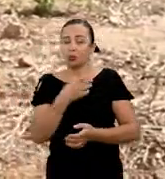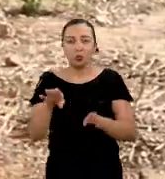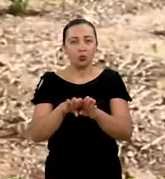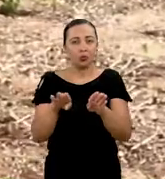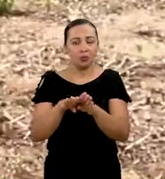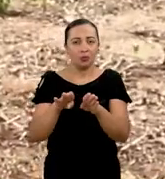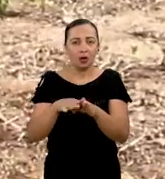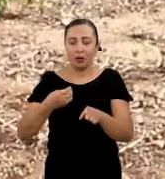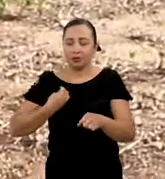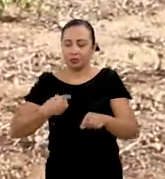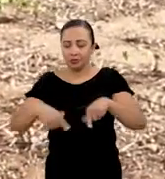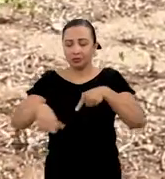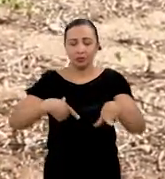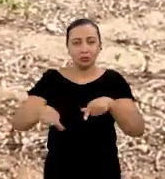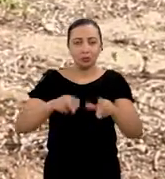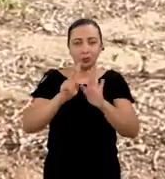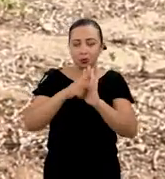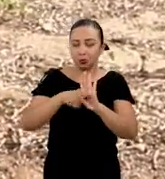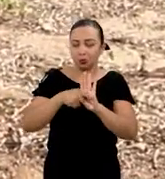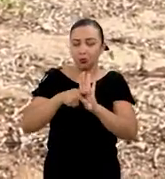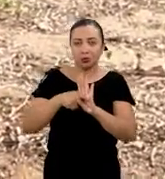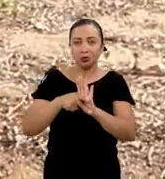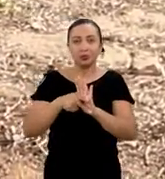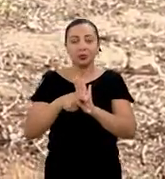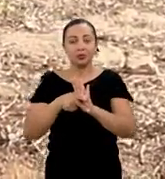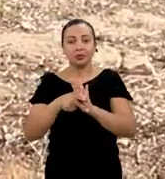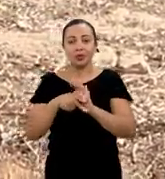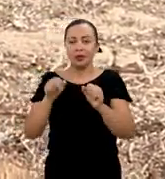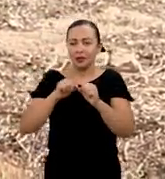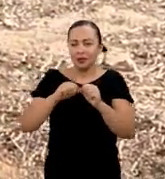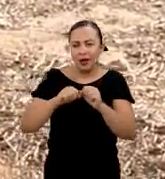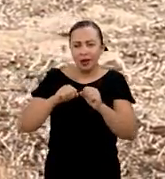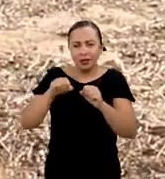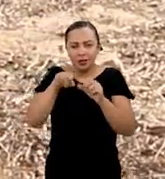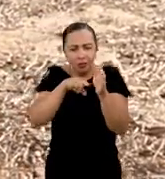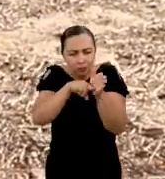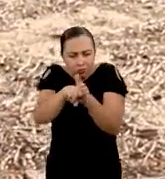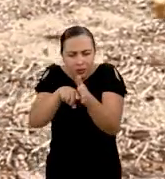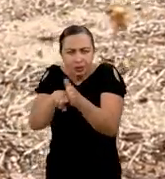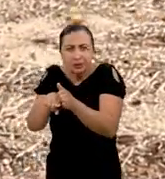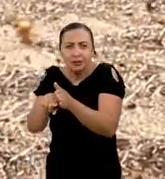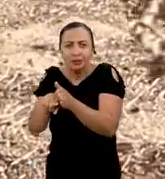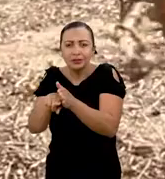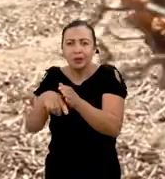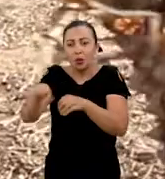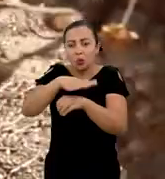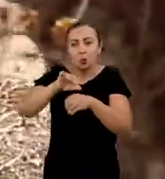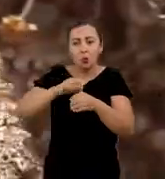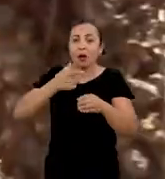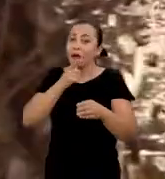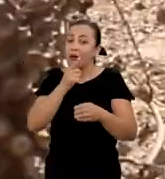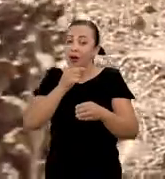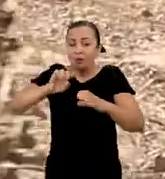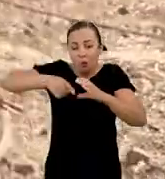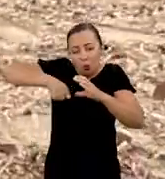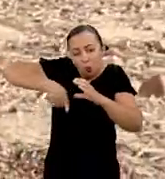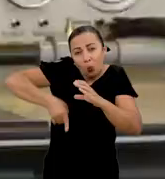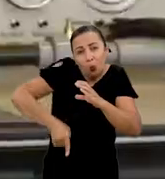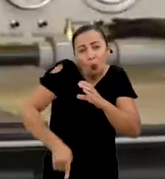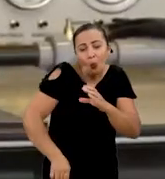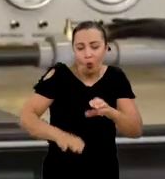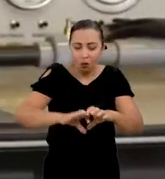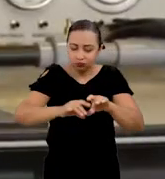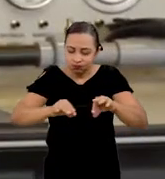a gente também está trabalhando num projeto que faz um zoneamento das águas subterrâneas aqui do